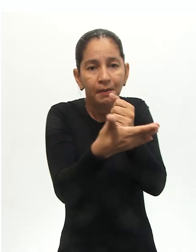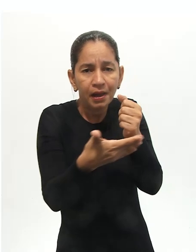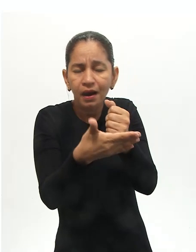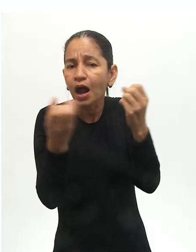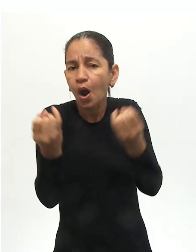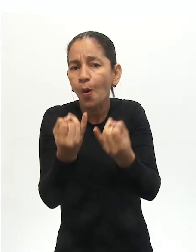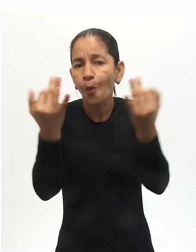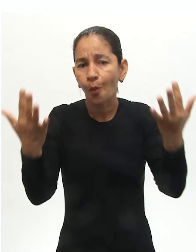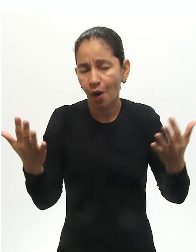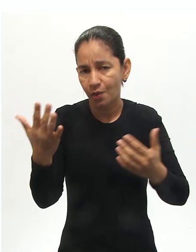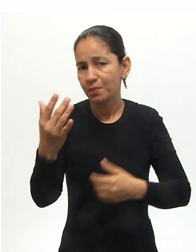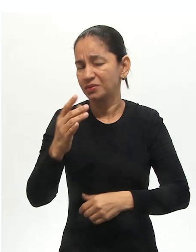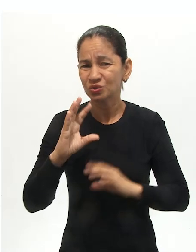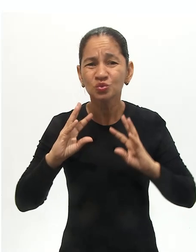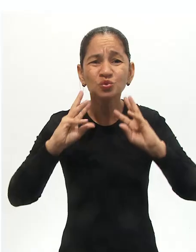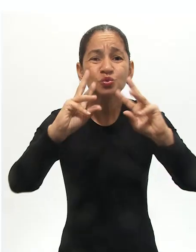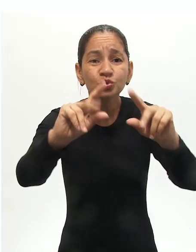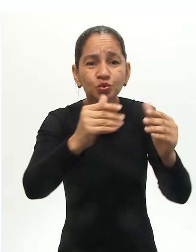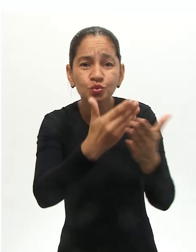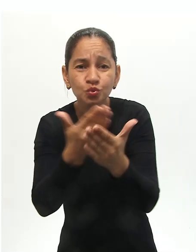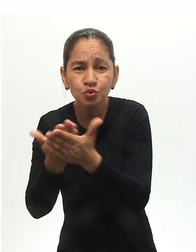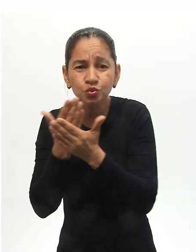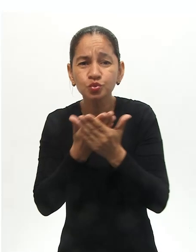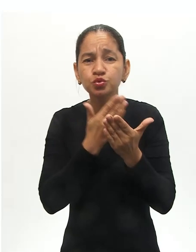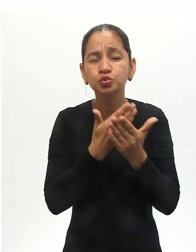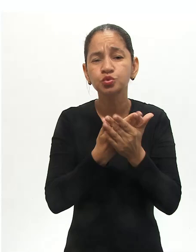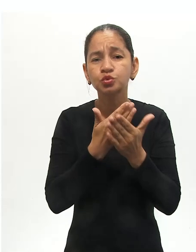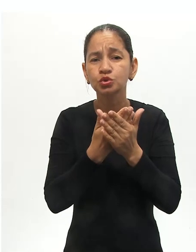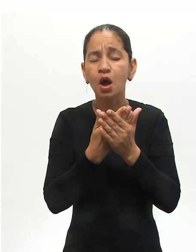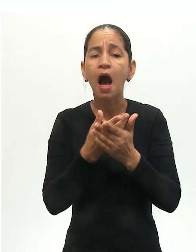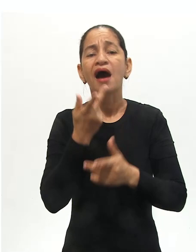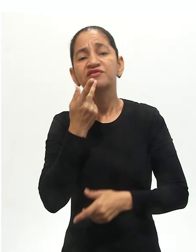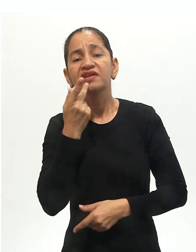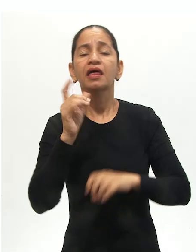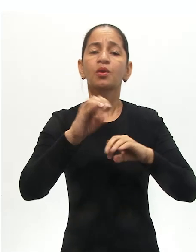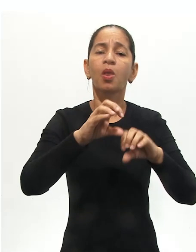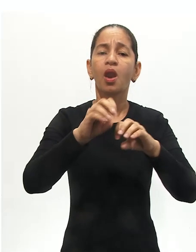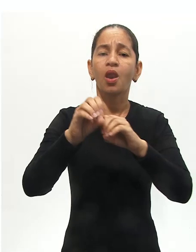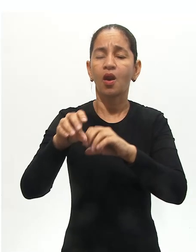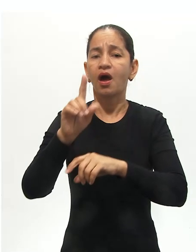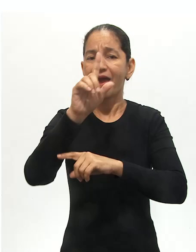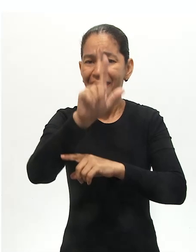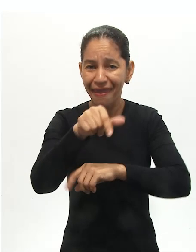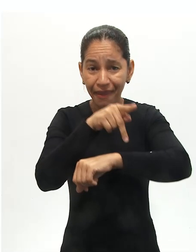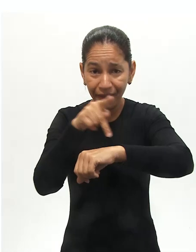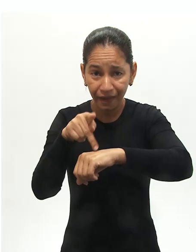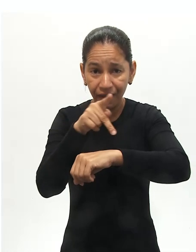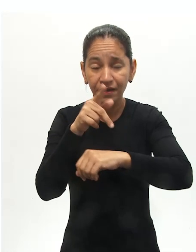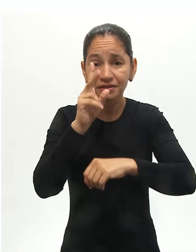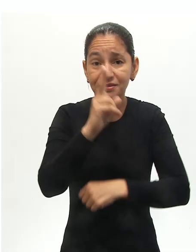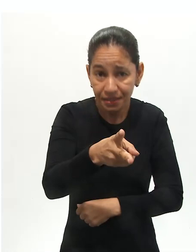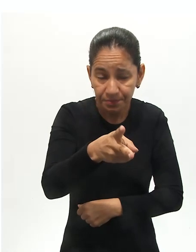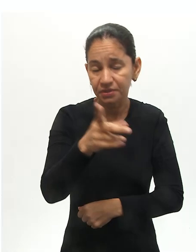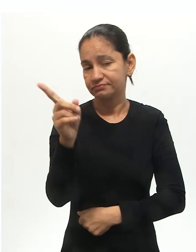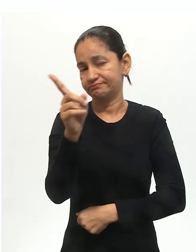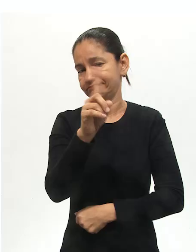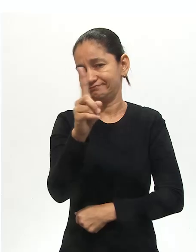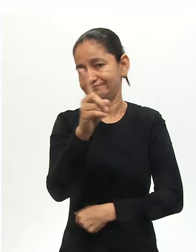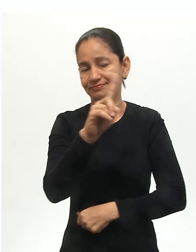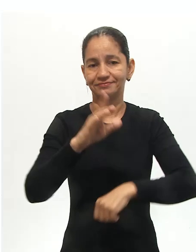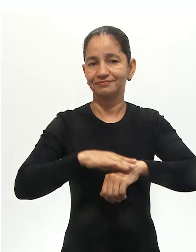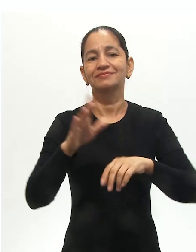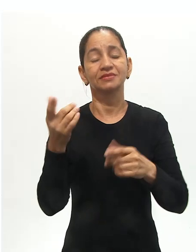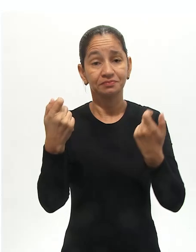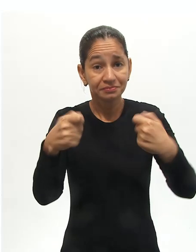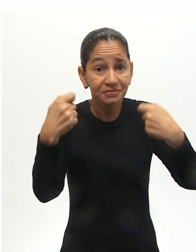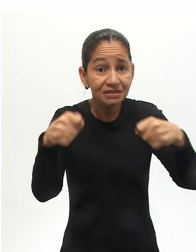Precisamos entender que nem todo estudo sobre educação é pedagogia, porque a pedagogia ela